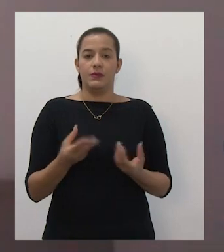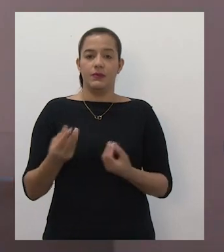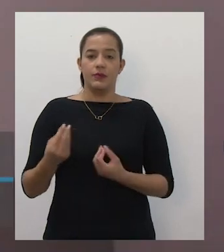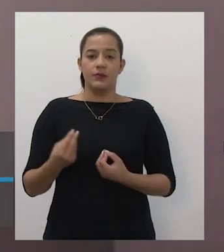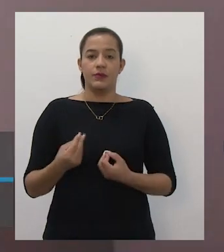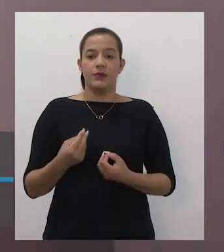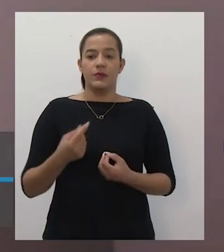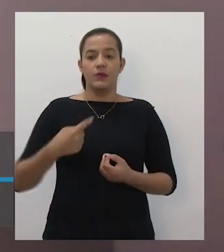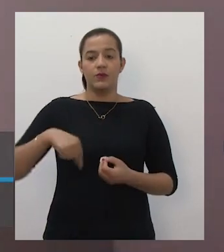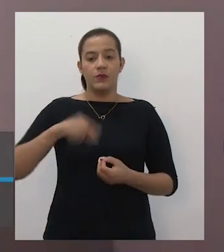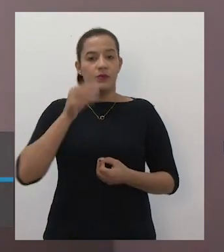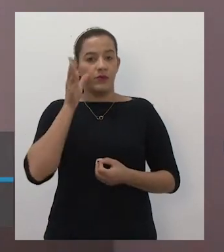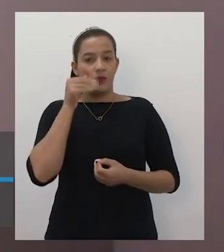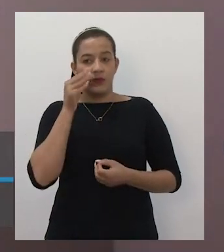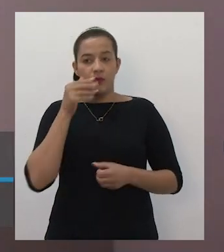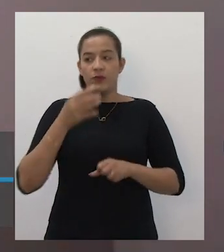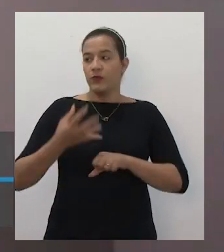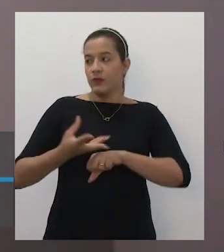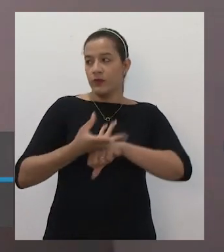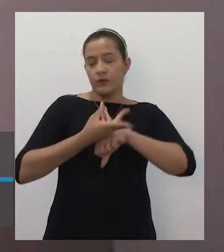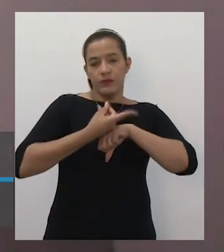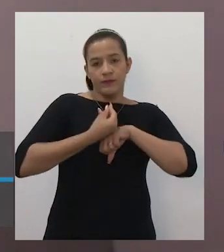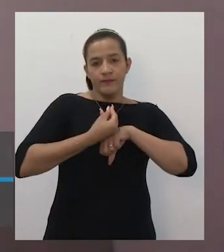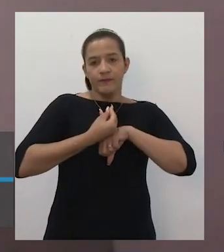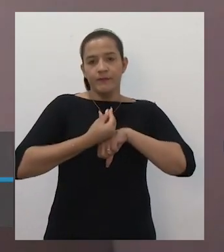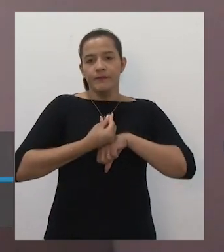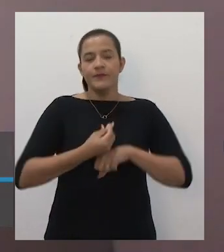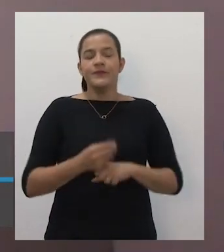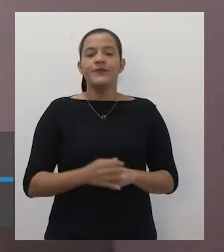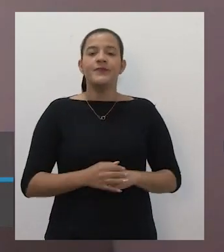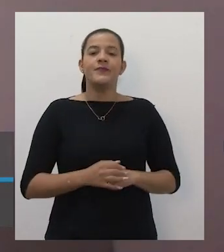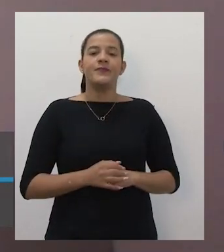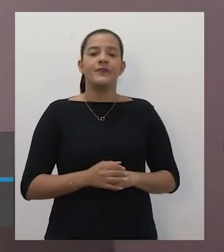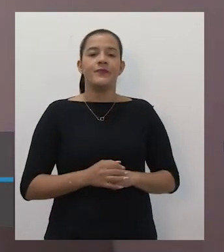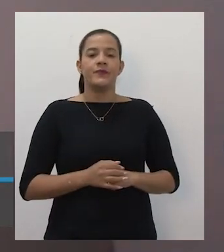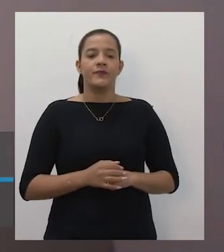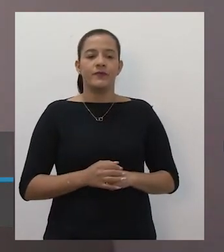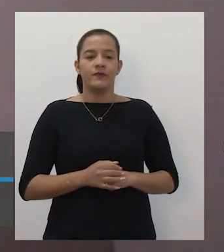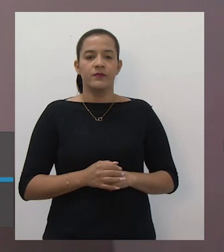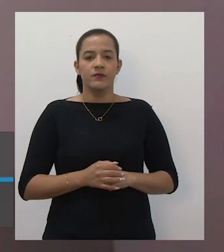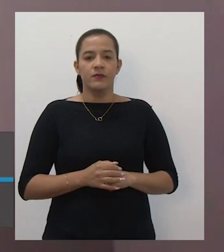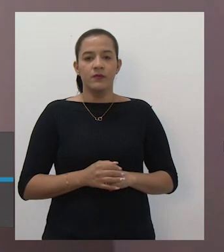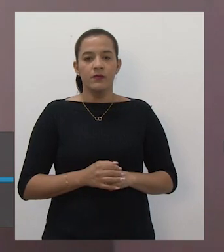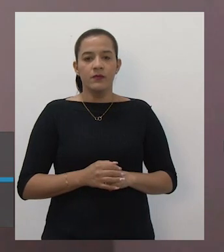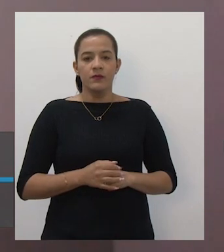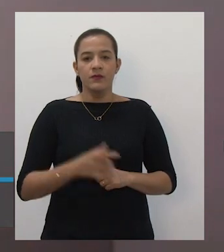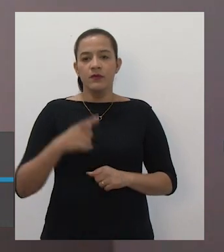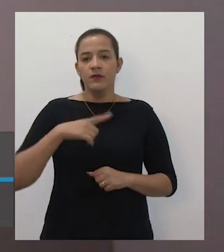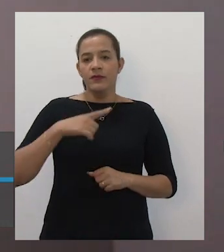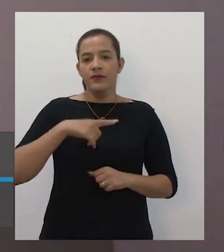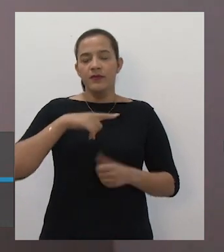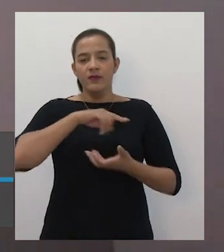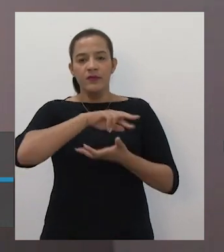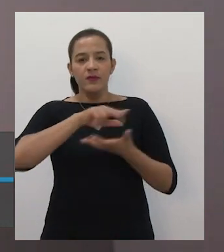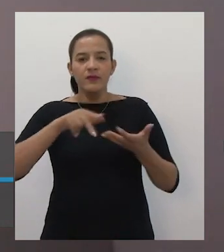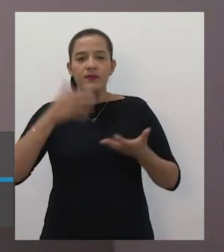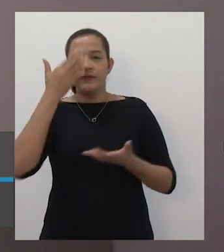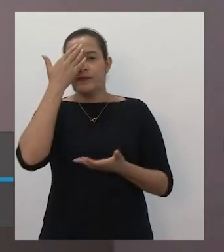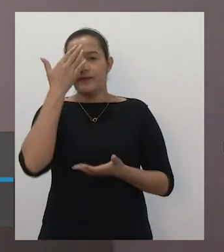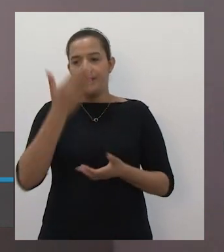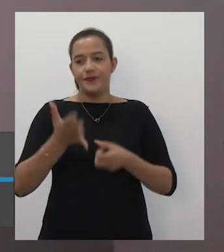o nosso interesse artístico em Santos. Então, começando por aí, já demonstro aí meu carinho.